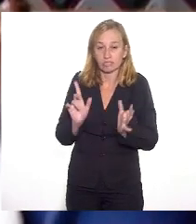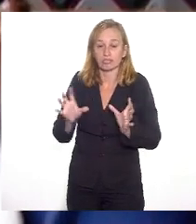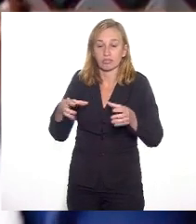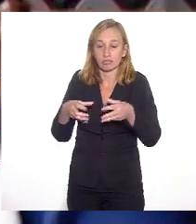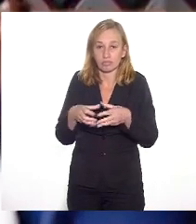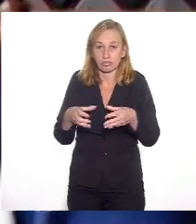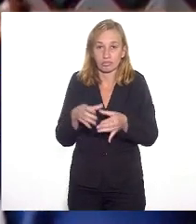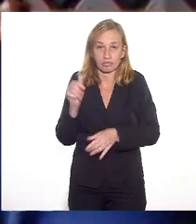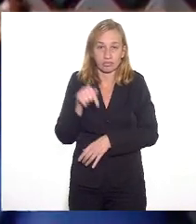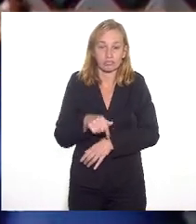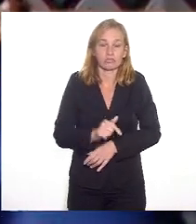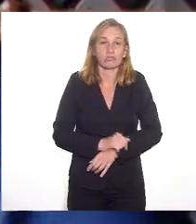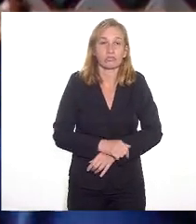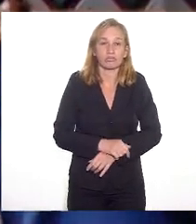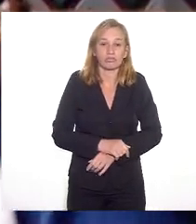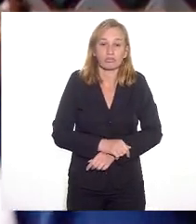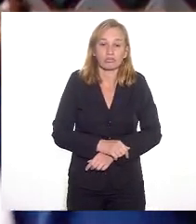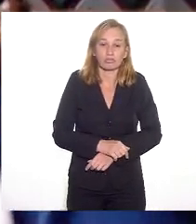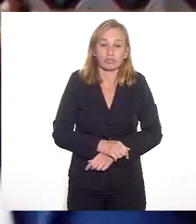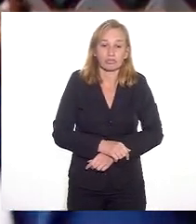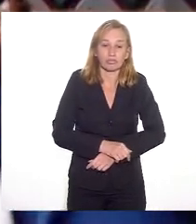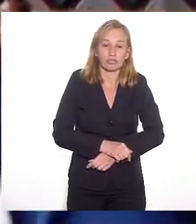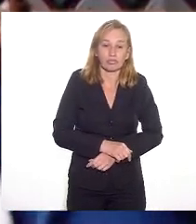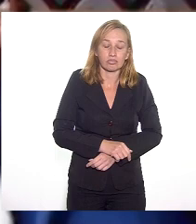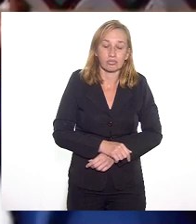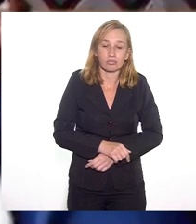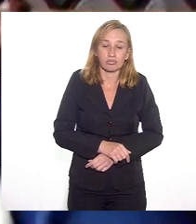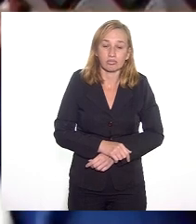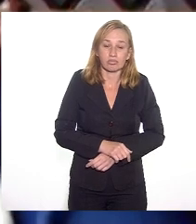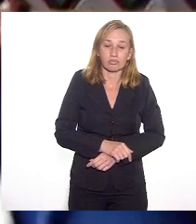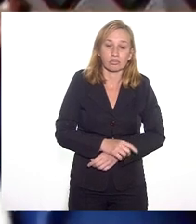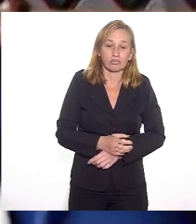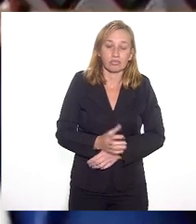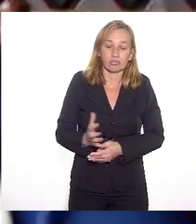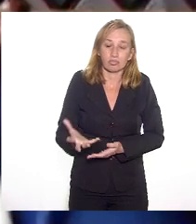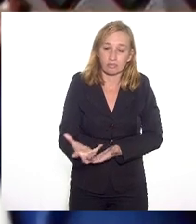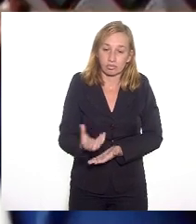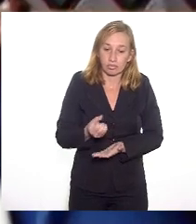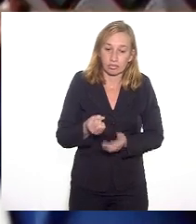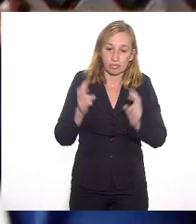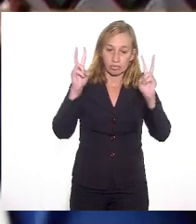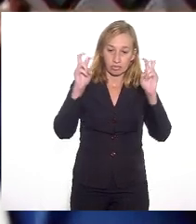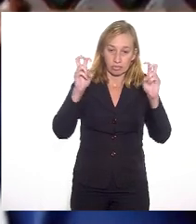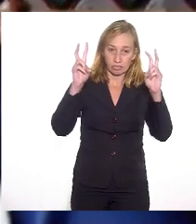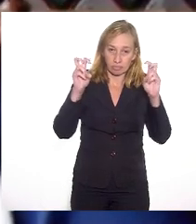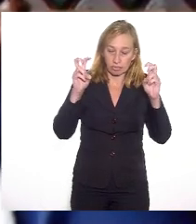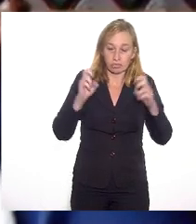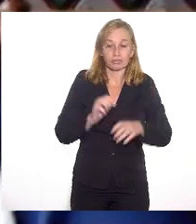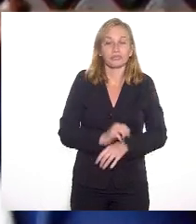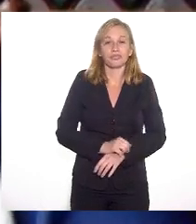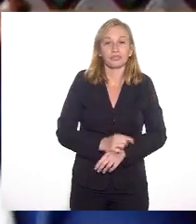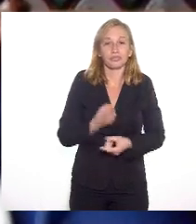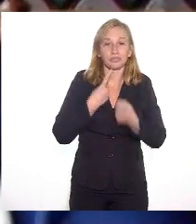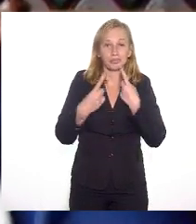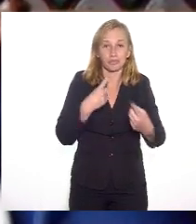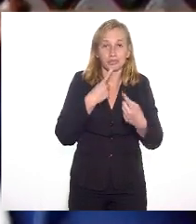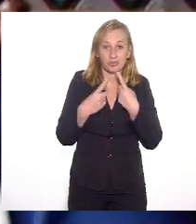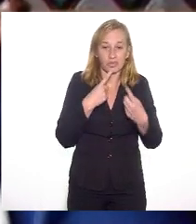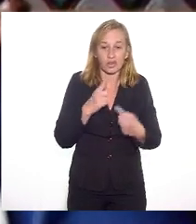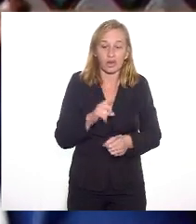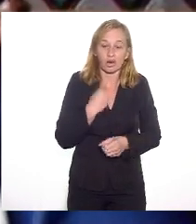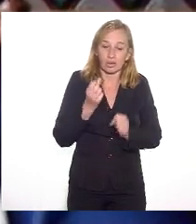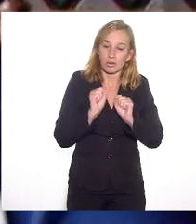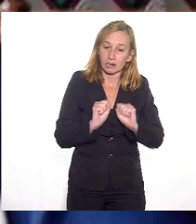comissões aqui, né, afetas ao tema e no amplo do colegiado dessa casa, discutindo o que a gente